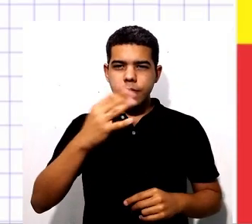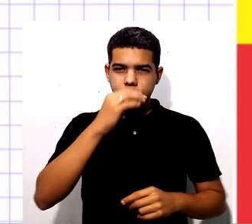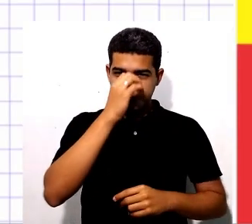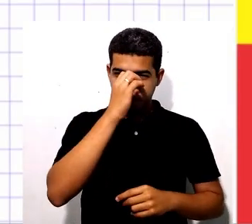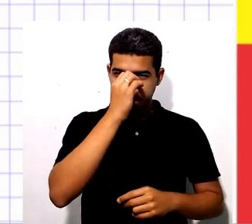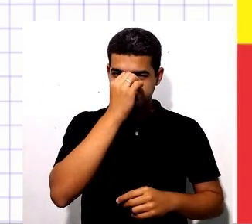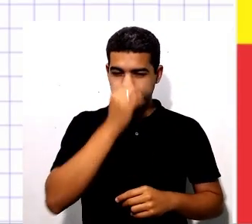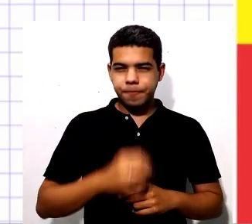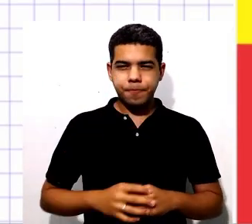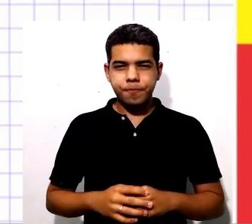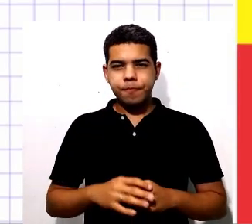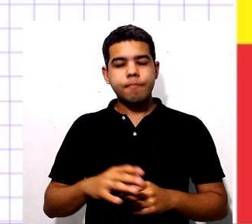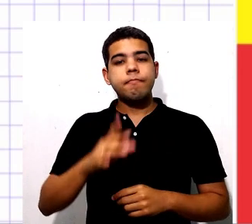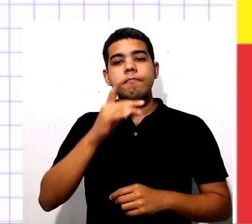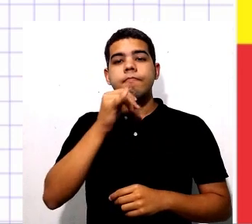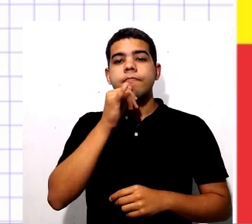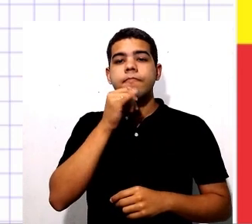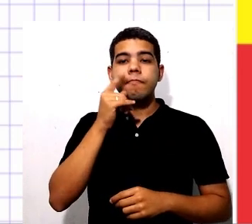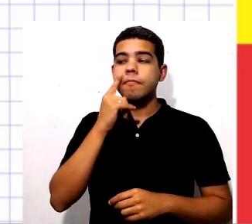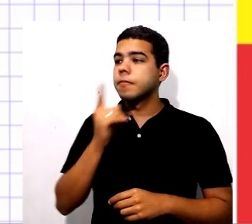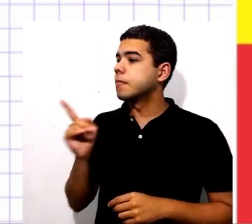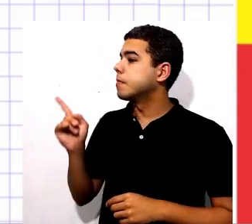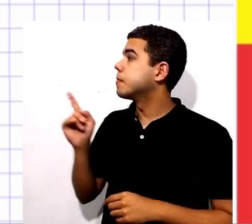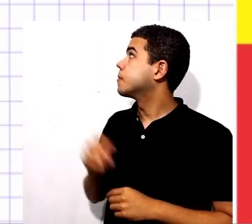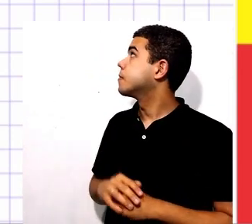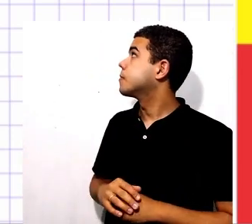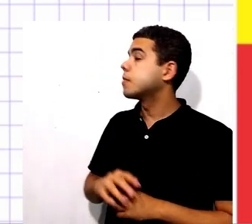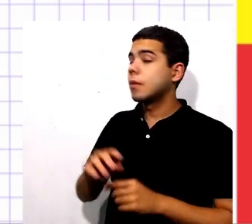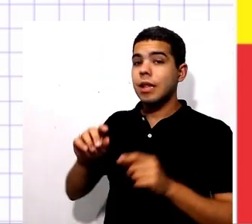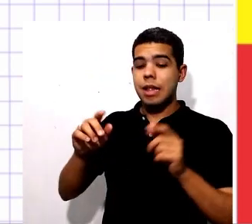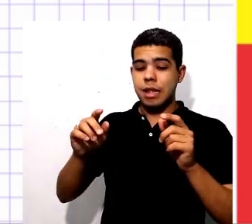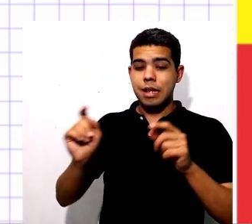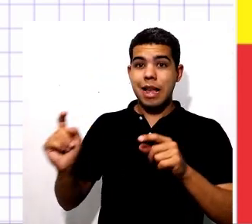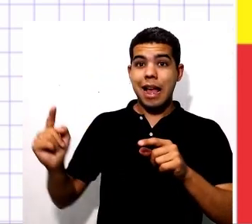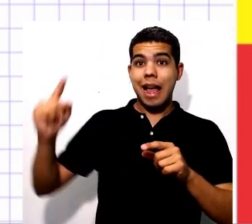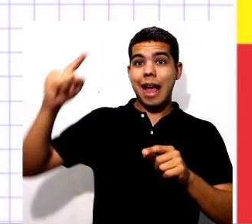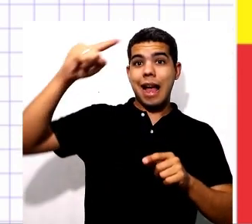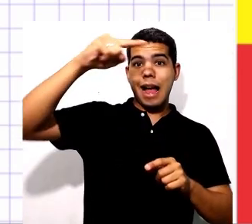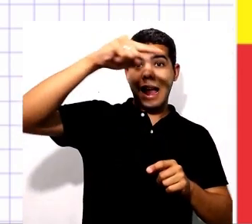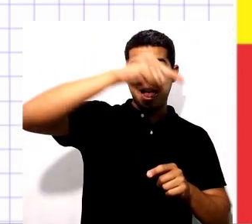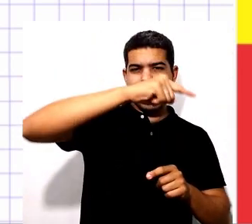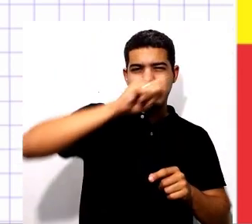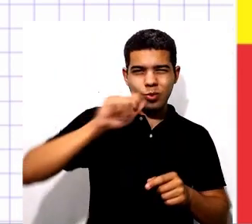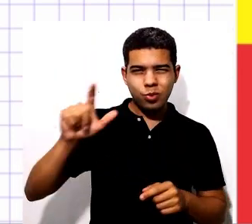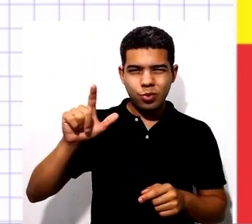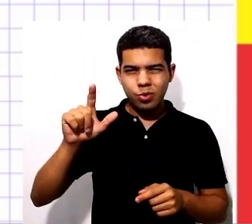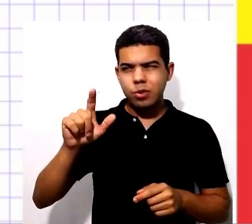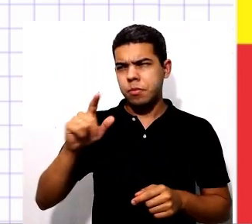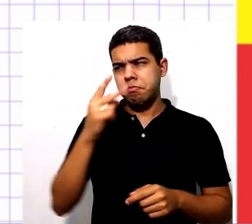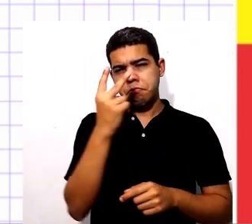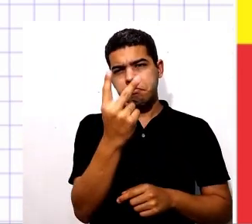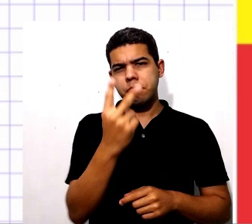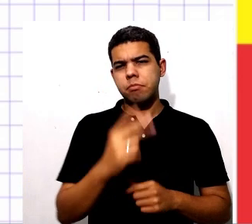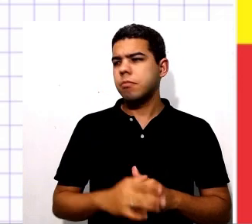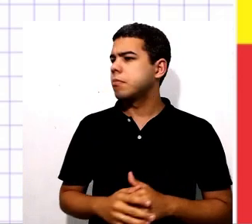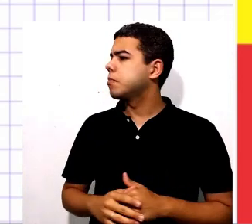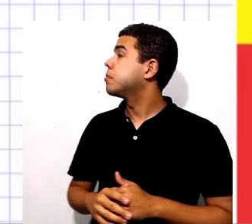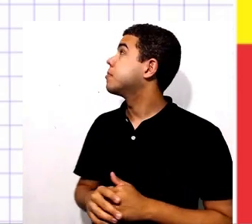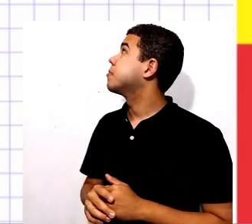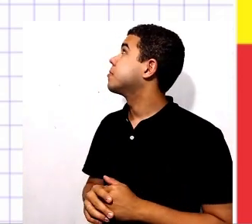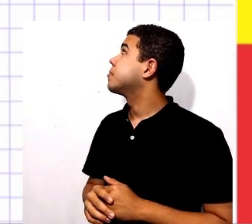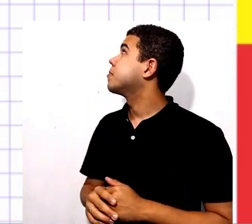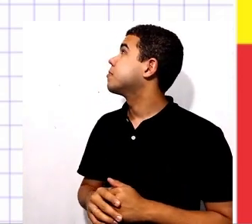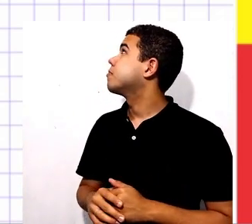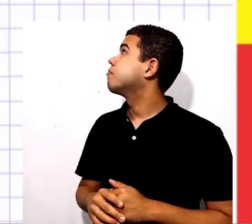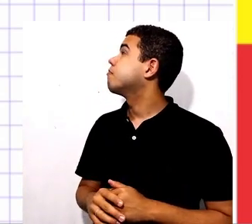que essa seta grande de azul também vai ficar 2, né? Porque eu estou indo de 4 para a